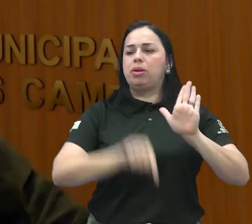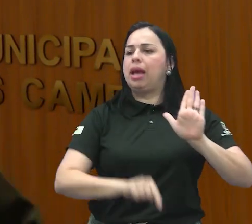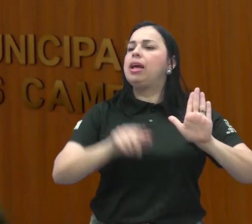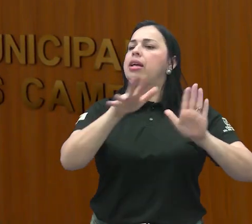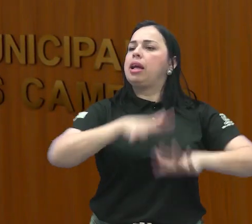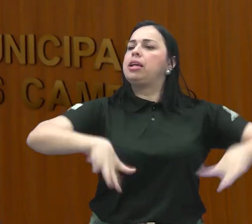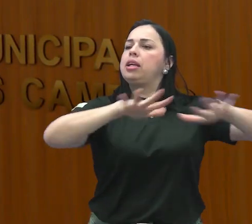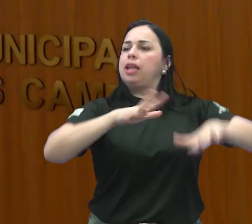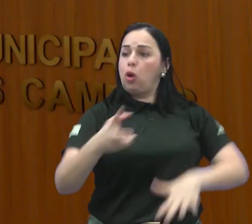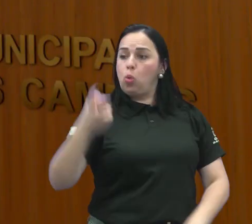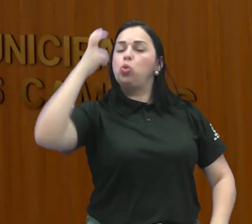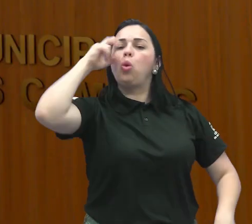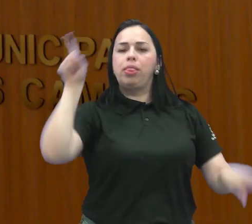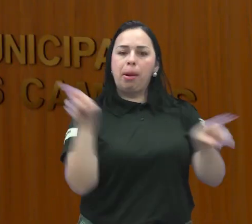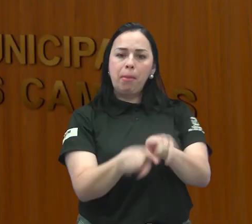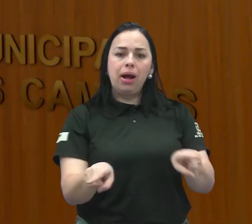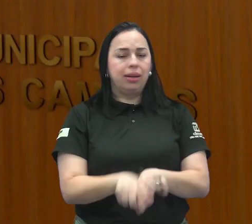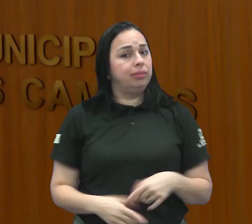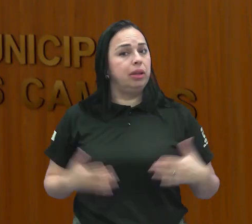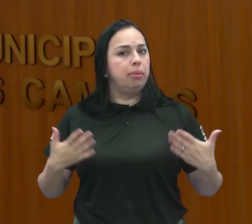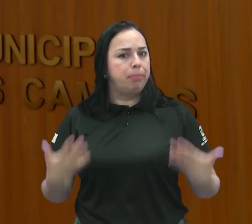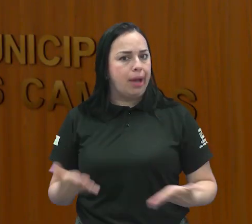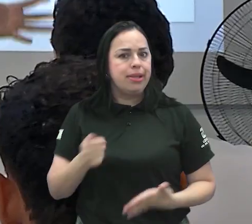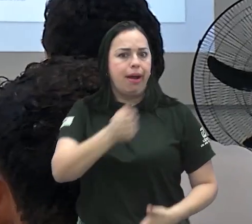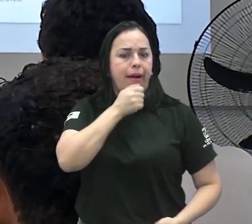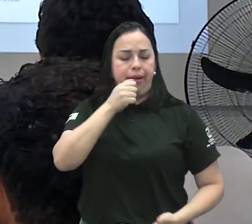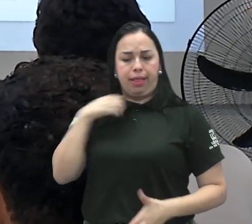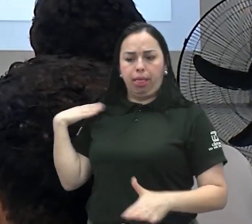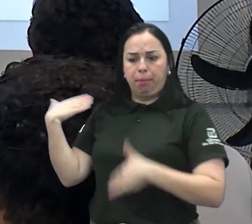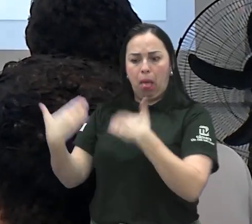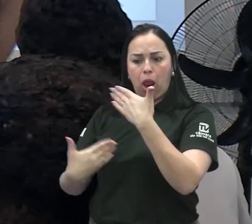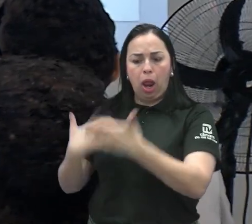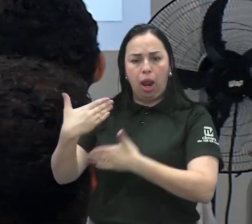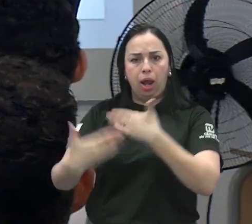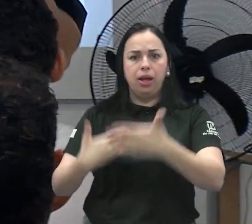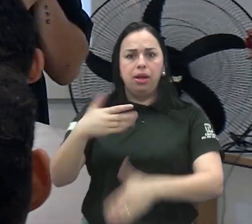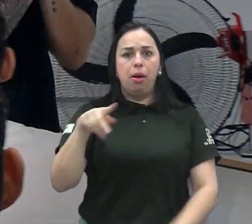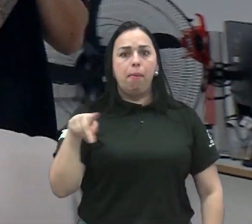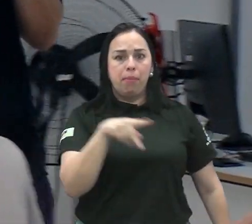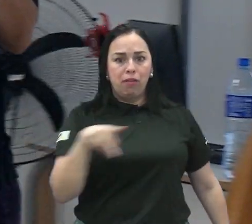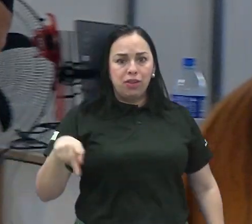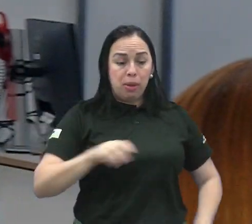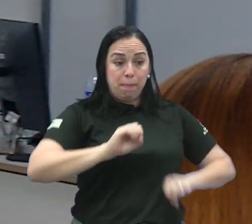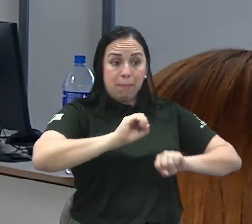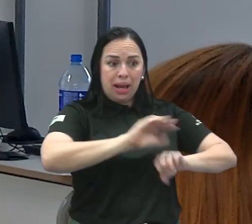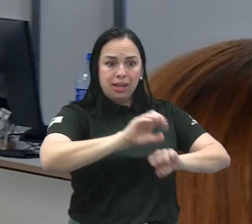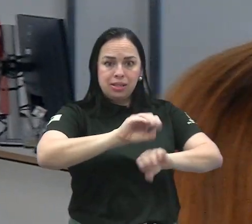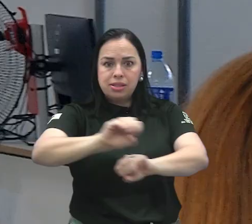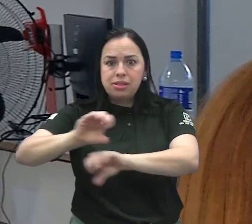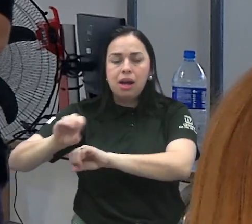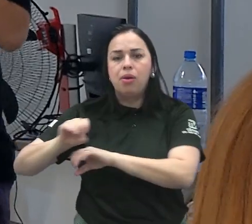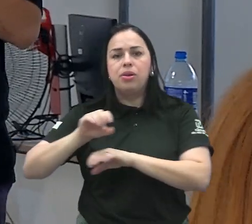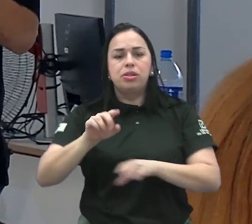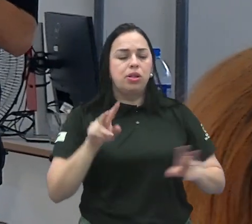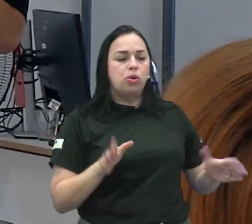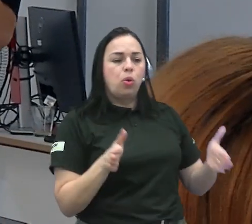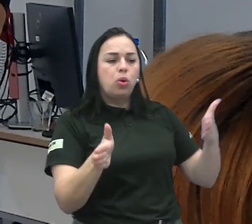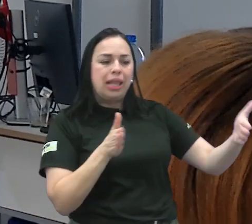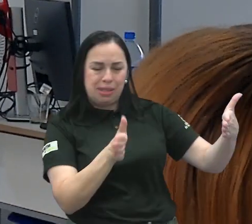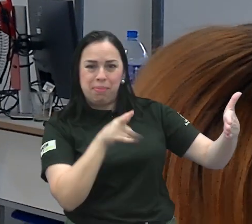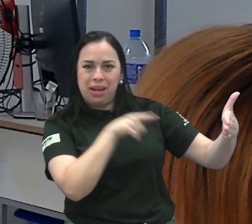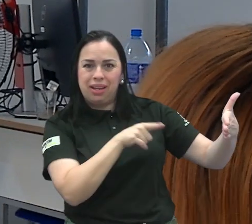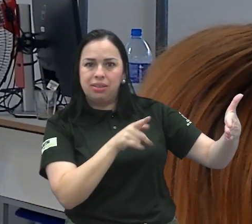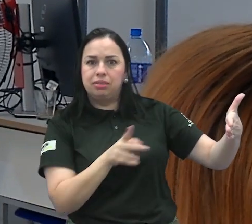a prerrogativa do controle da cultura da minha região, da minha cidade. Mas ainda há muito trabalho a ser feito. Para o professor,